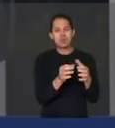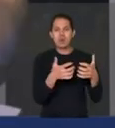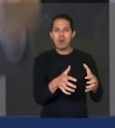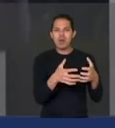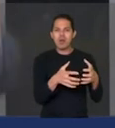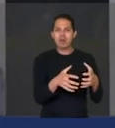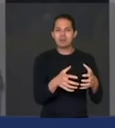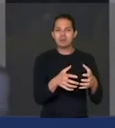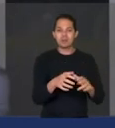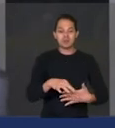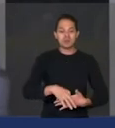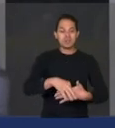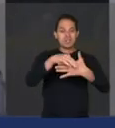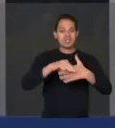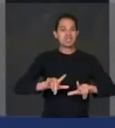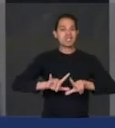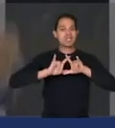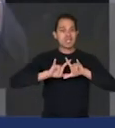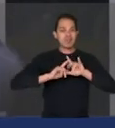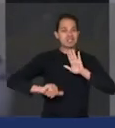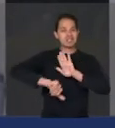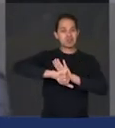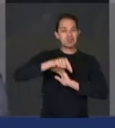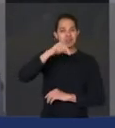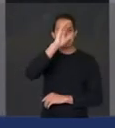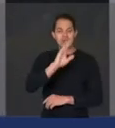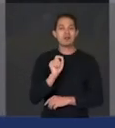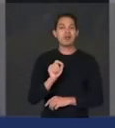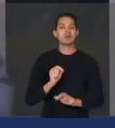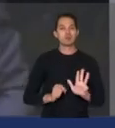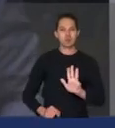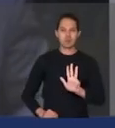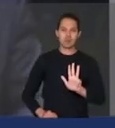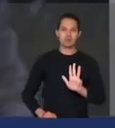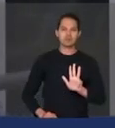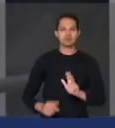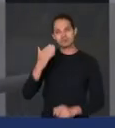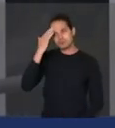líder dessa facção criminosa do Brasil, chamado Luiz Inácio Lula da Silva. Obrigado.